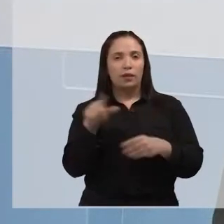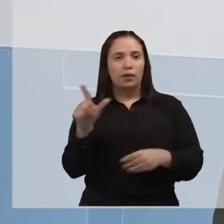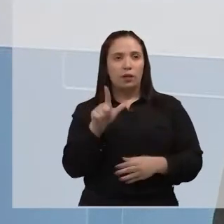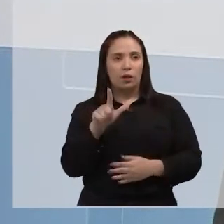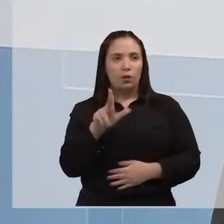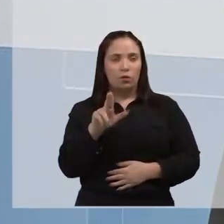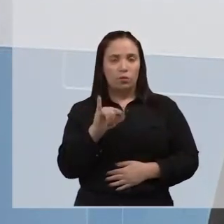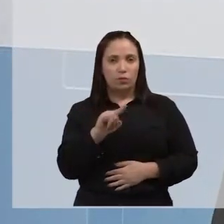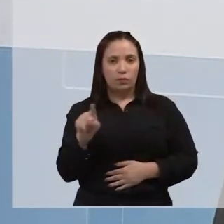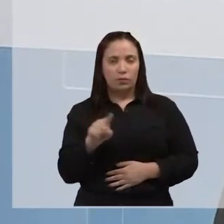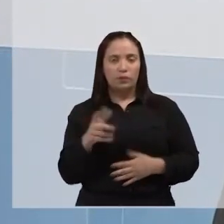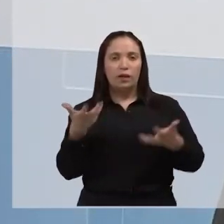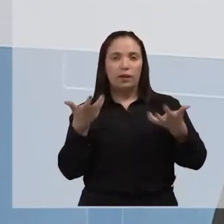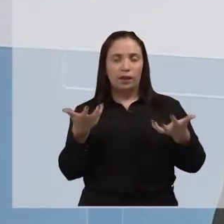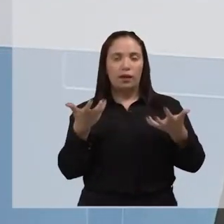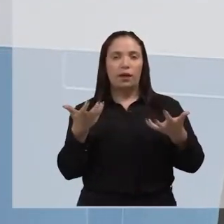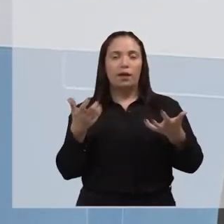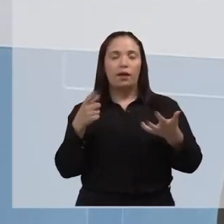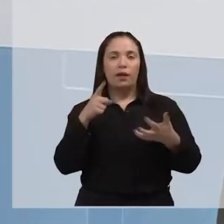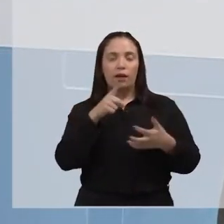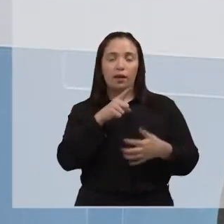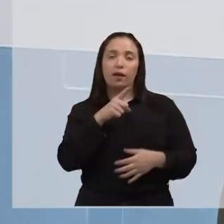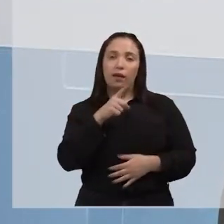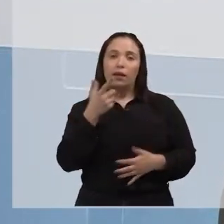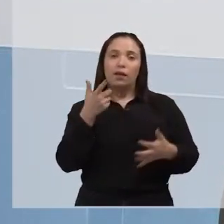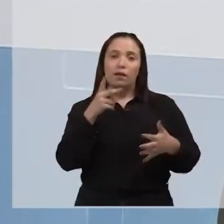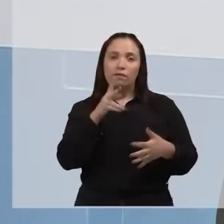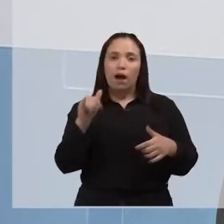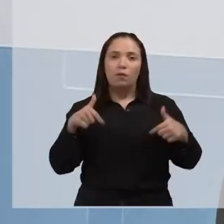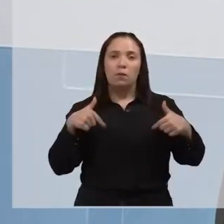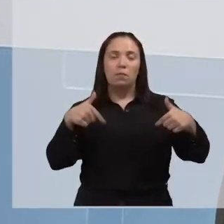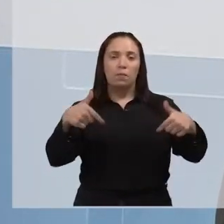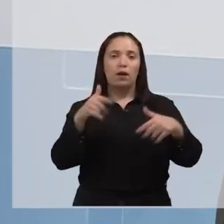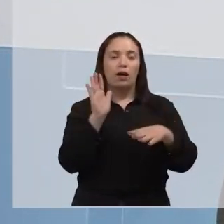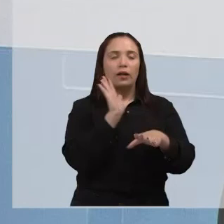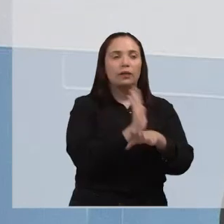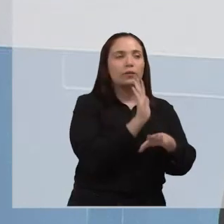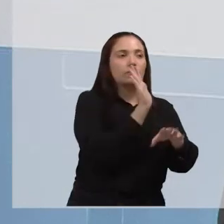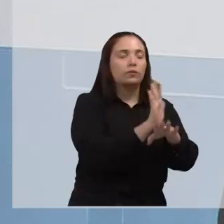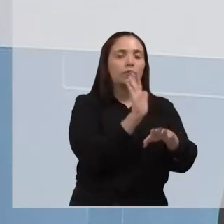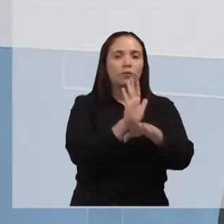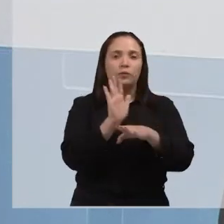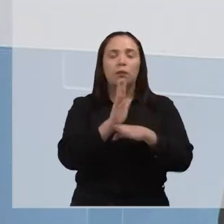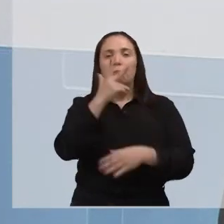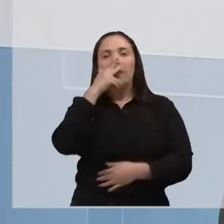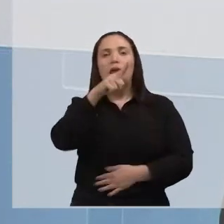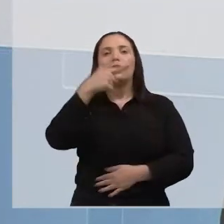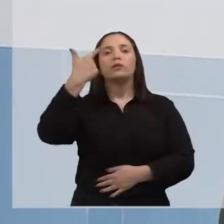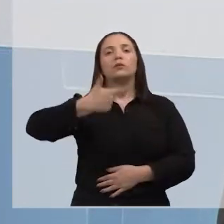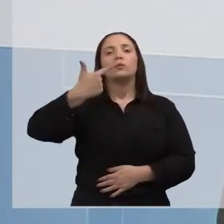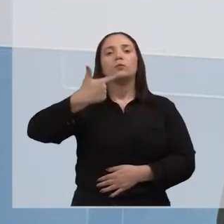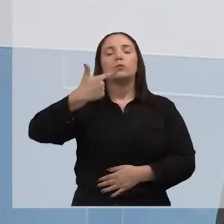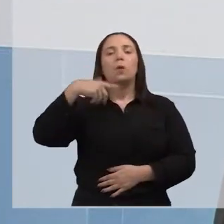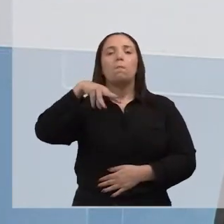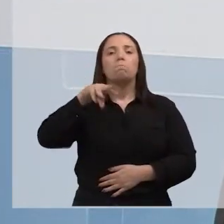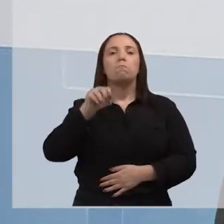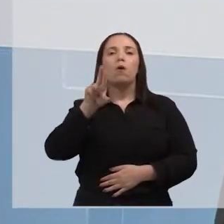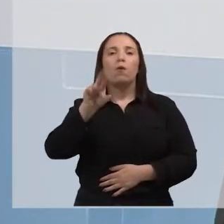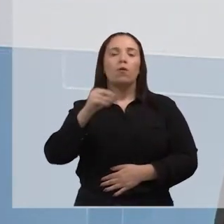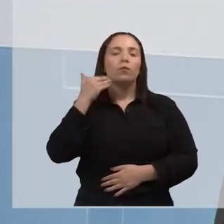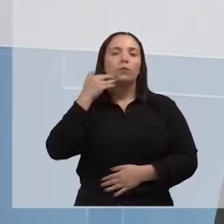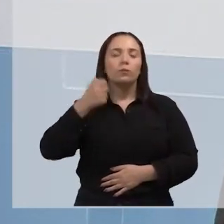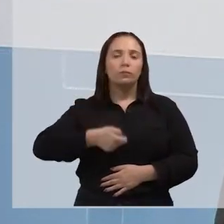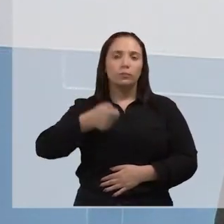dizer, o cara que vai fazer justiça. O Moro. É o Moro. É o segundo Moro presidente. É